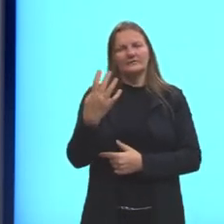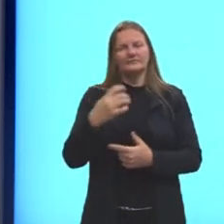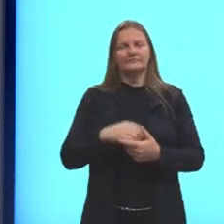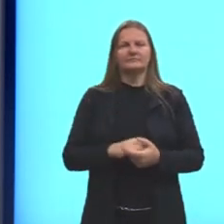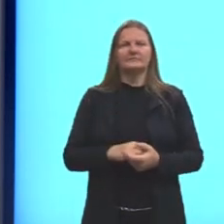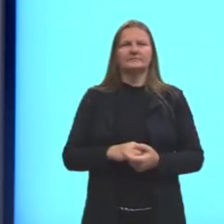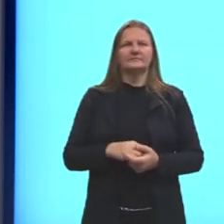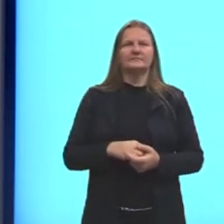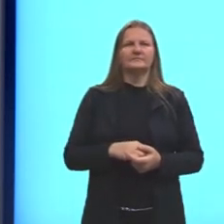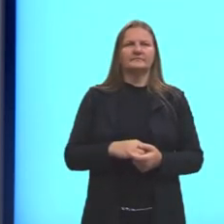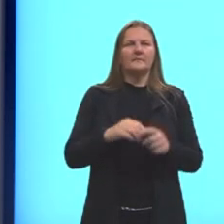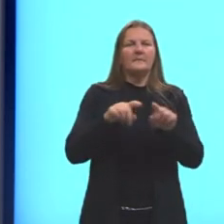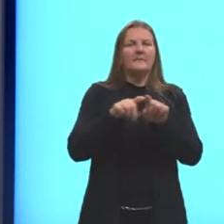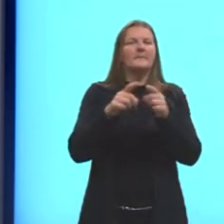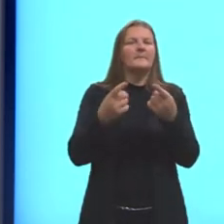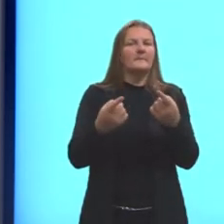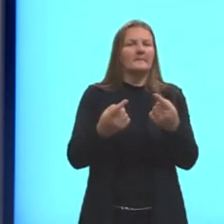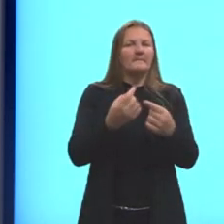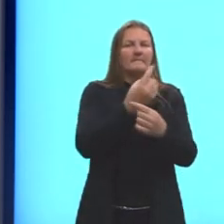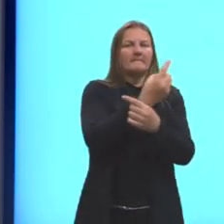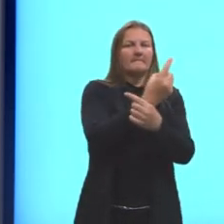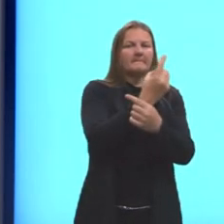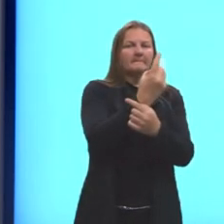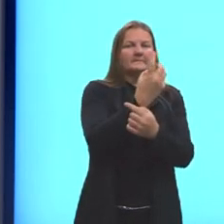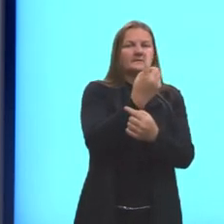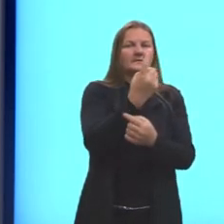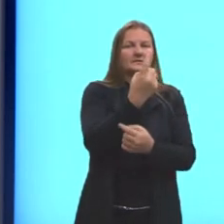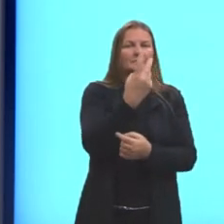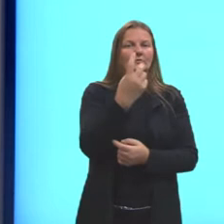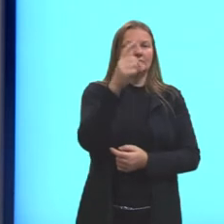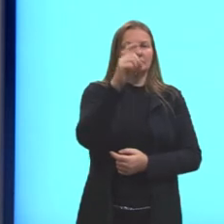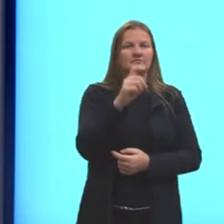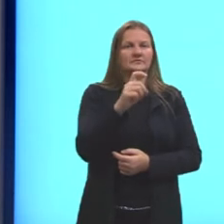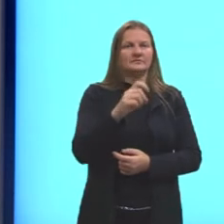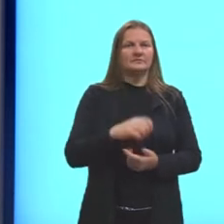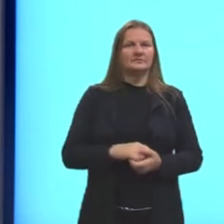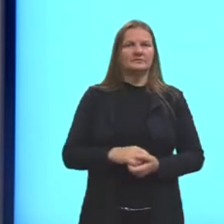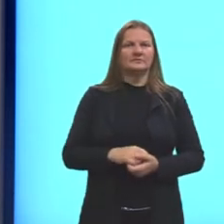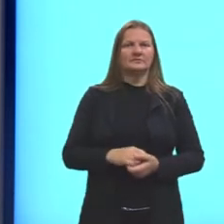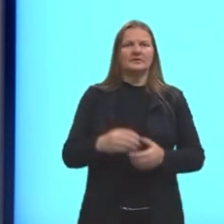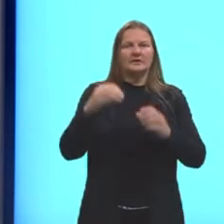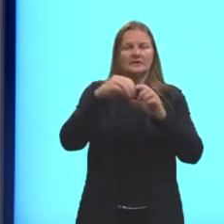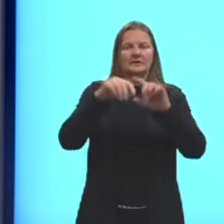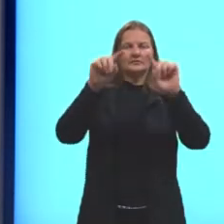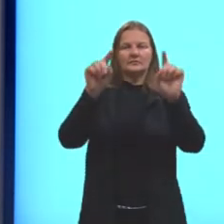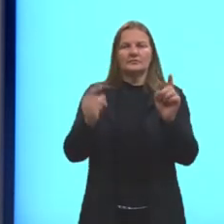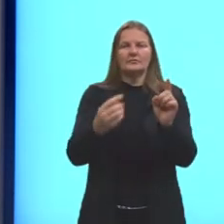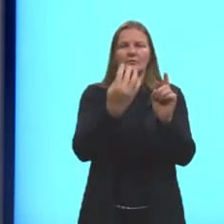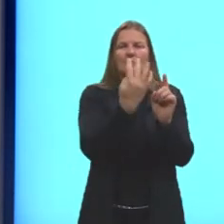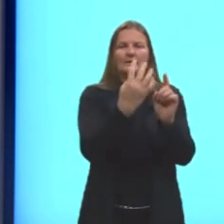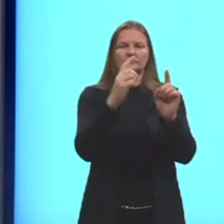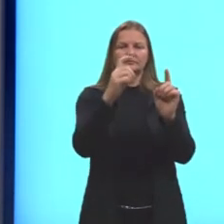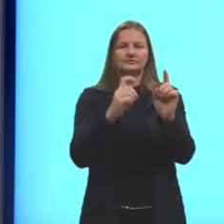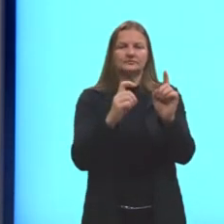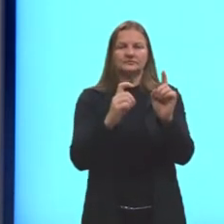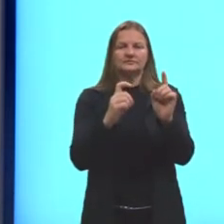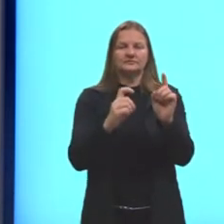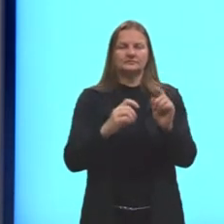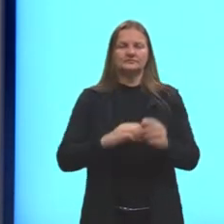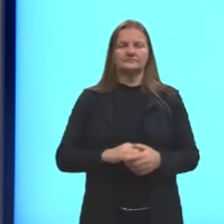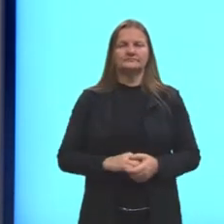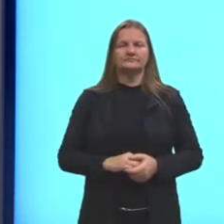quatro massa a gente tem aqui né 12x portanto dentro do parênteses colocamos